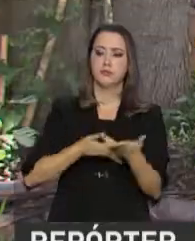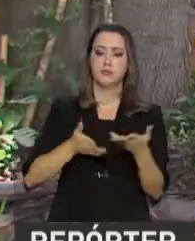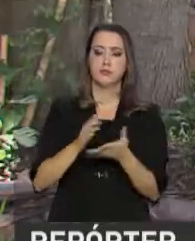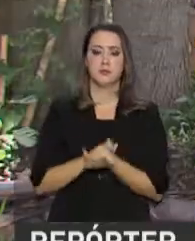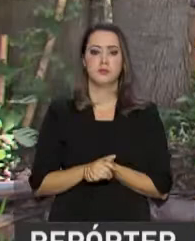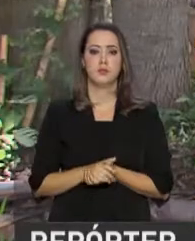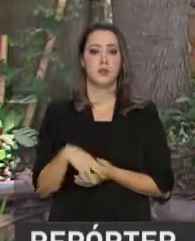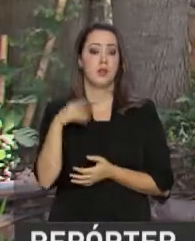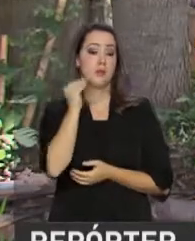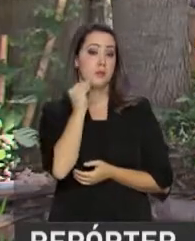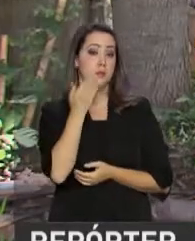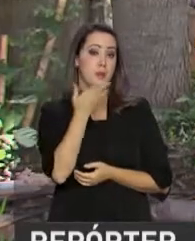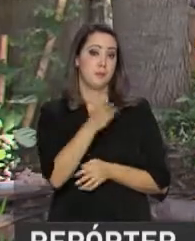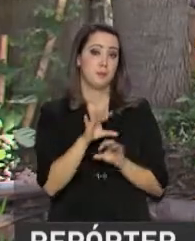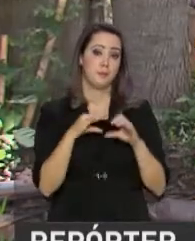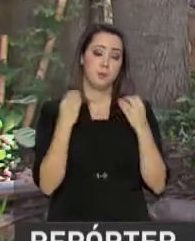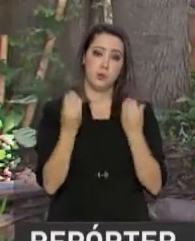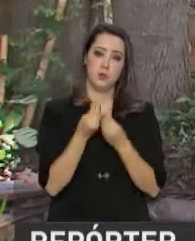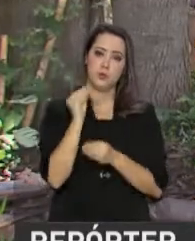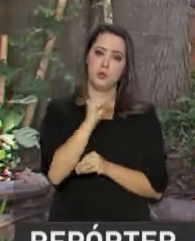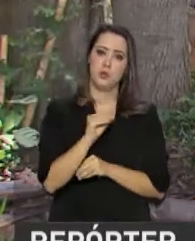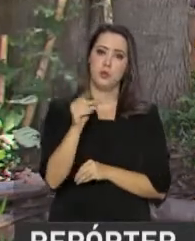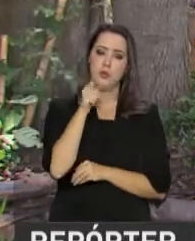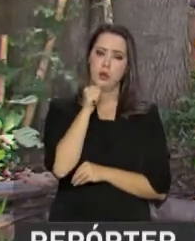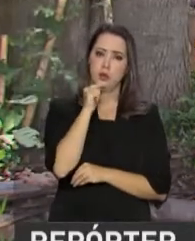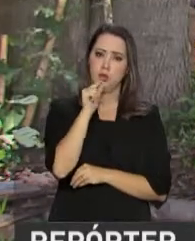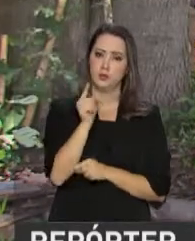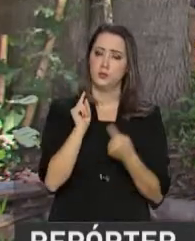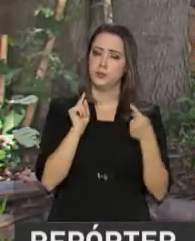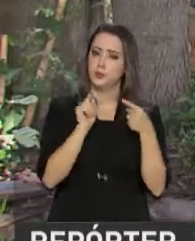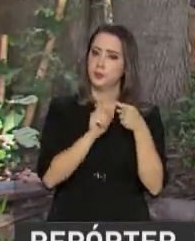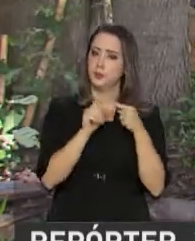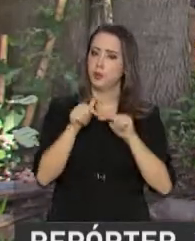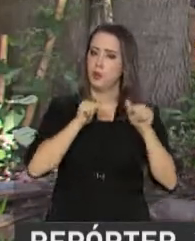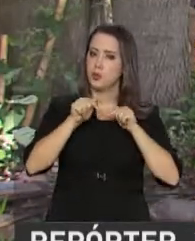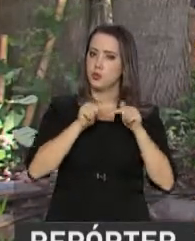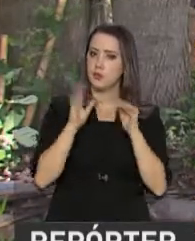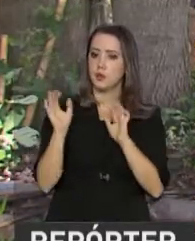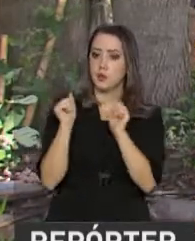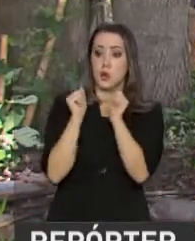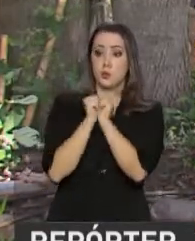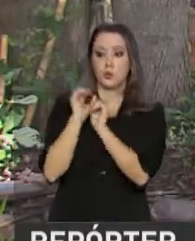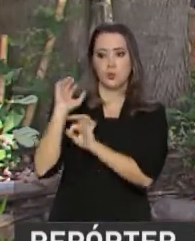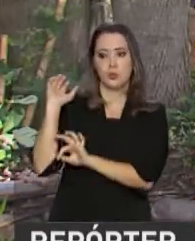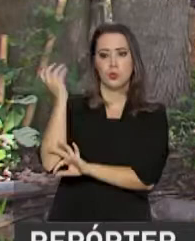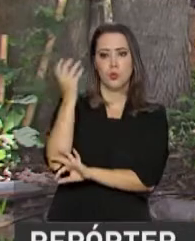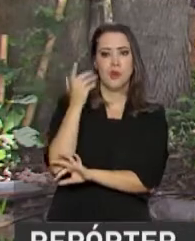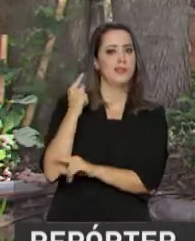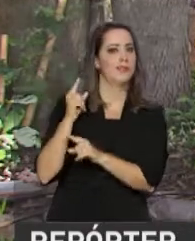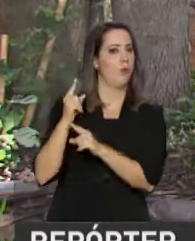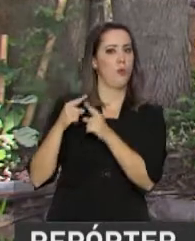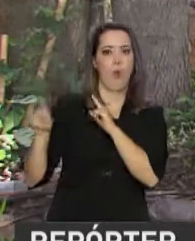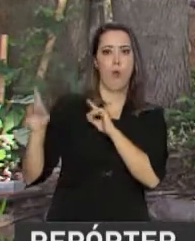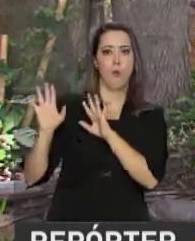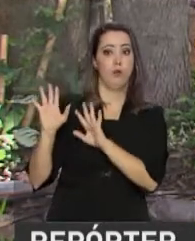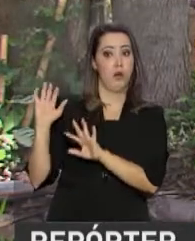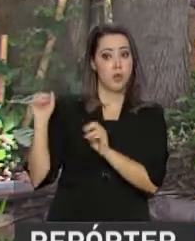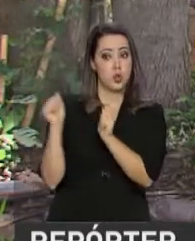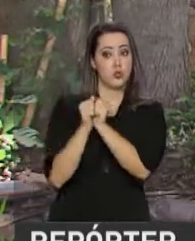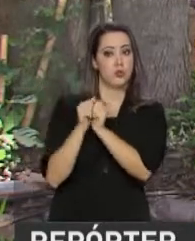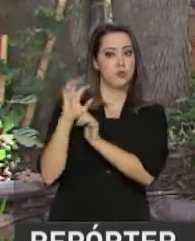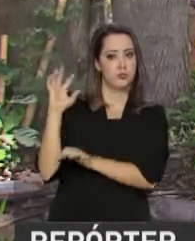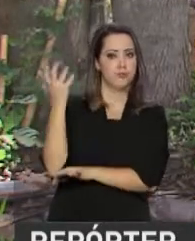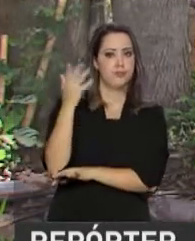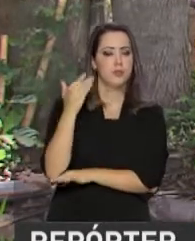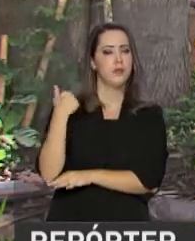experiência comunitária para preservar a água tem como meta trabalhar com a natureza não contra ela aumentar o